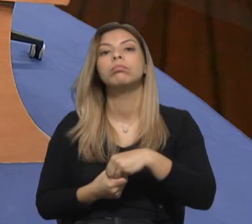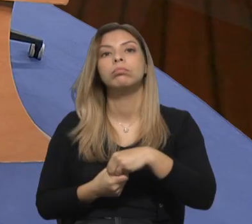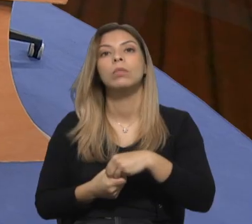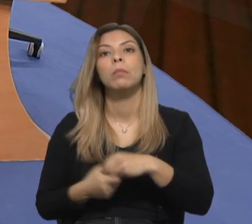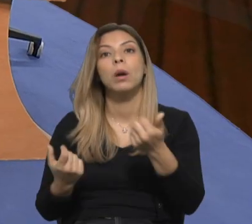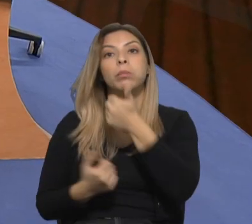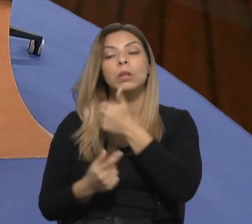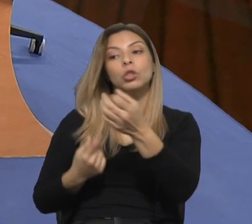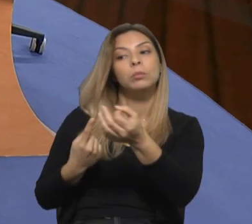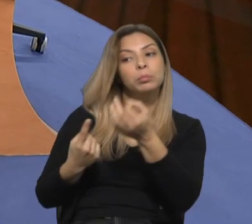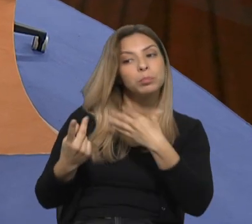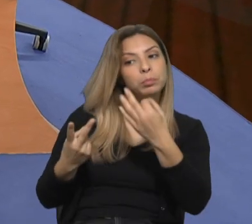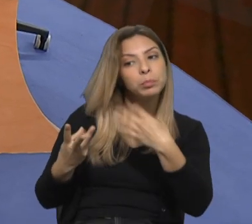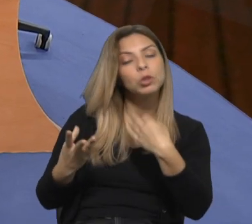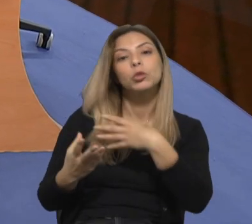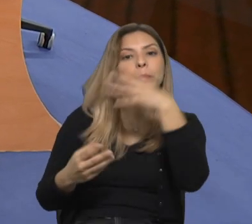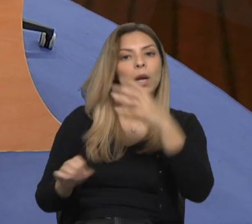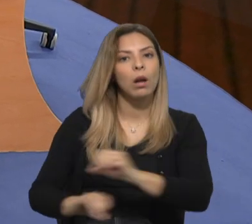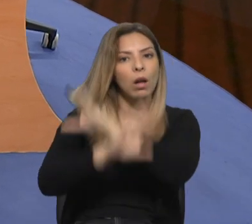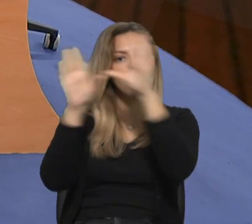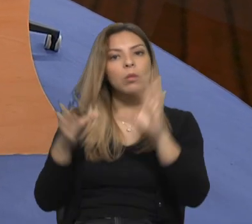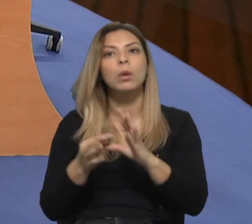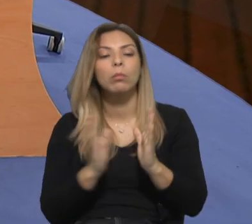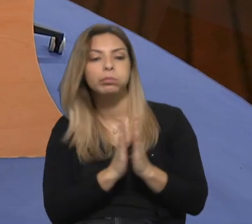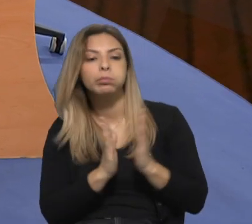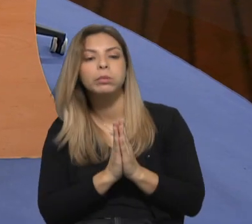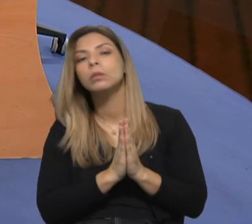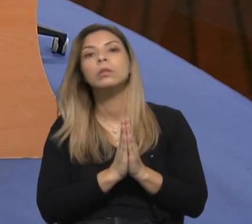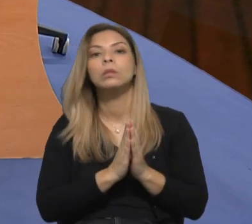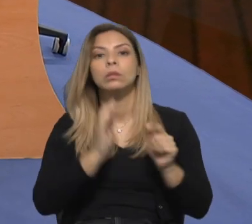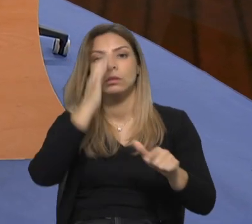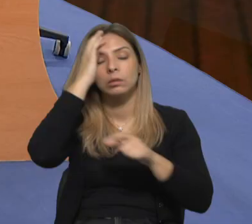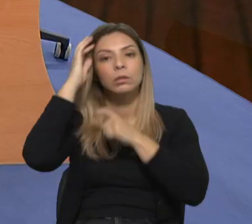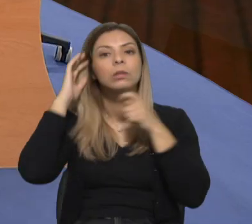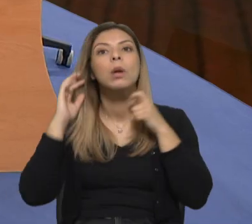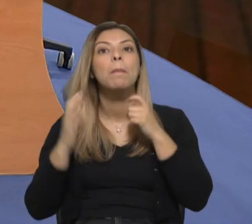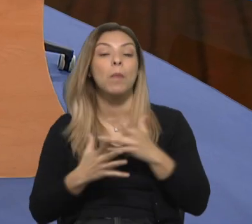que esclarecer algumas coisas, como, por exemplo, um diácono permanente, uma parte deles são